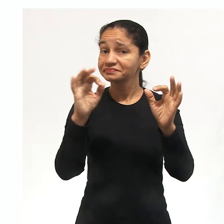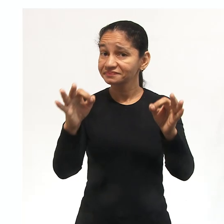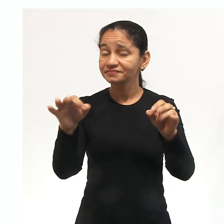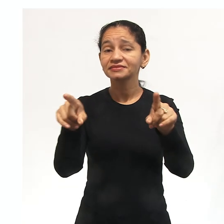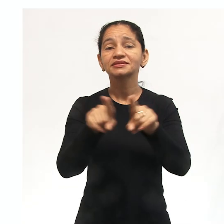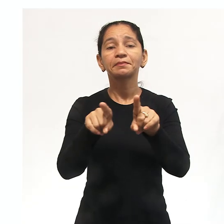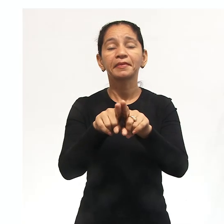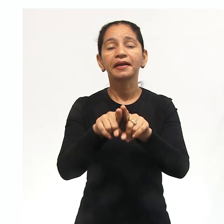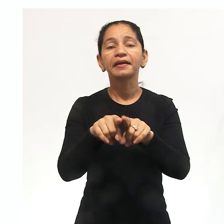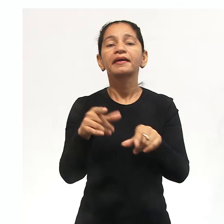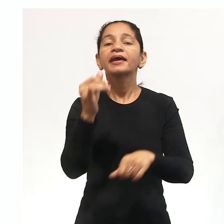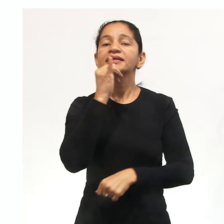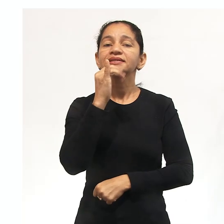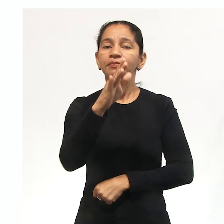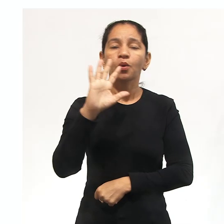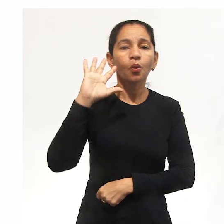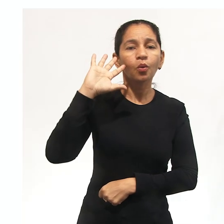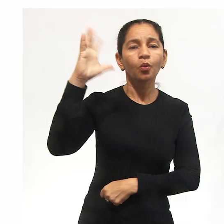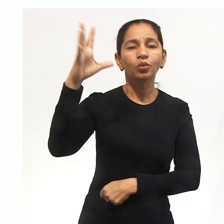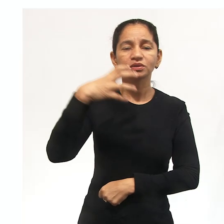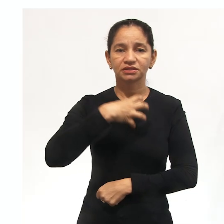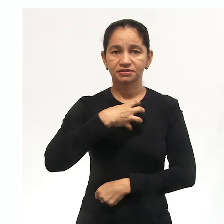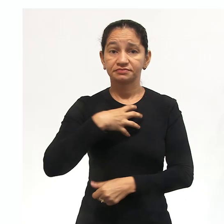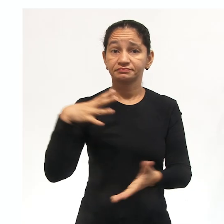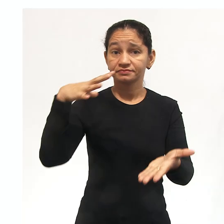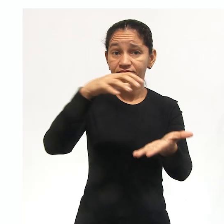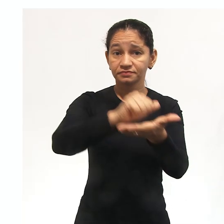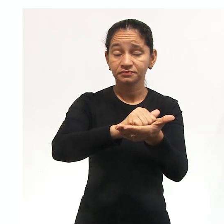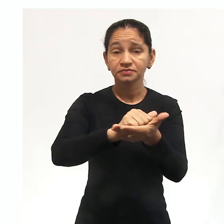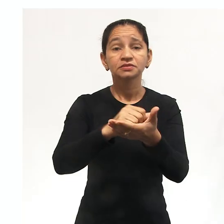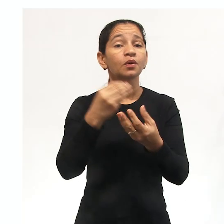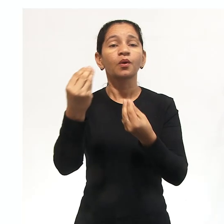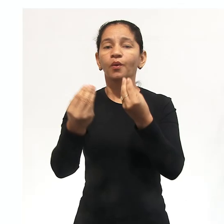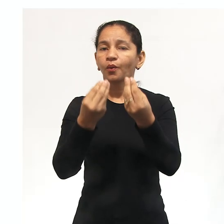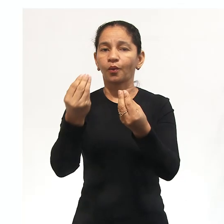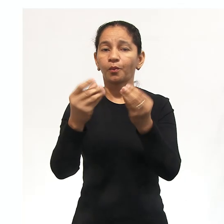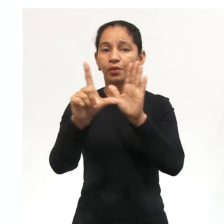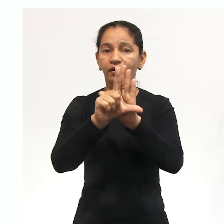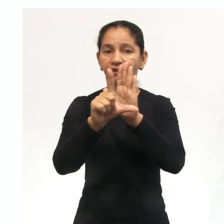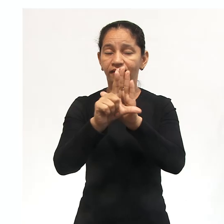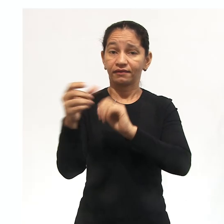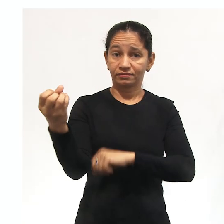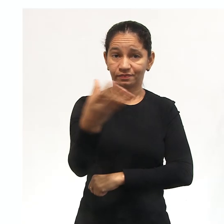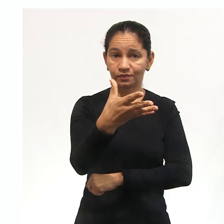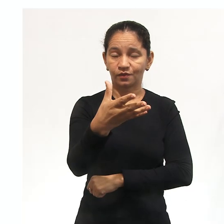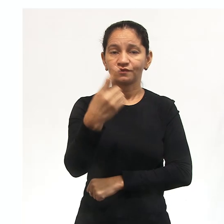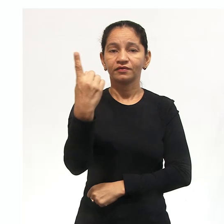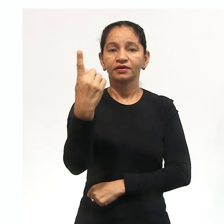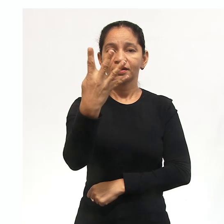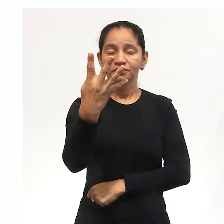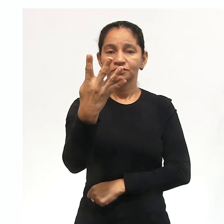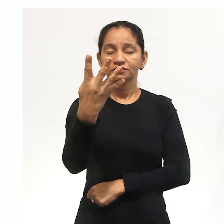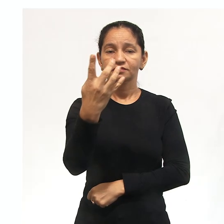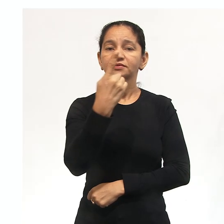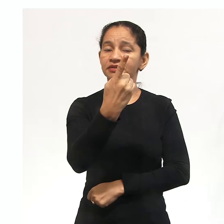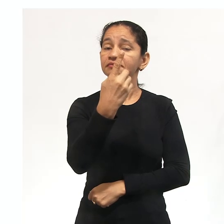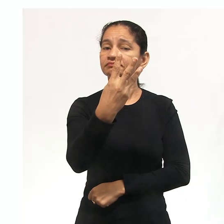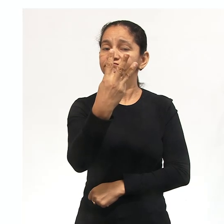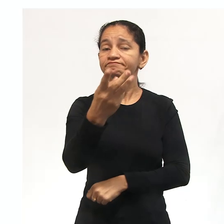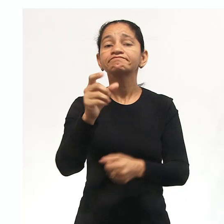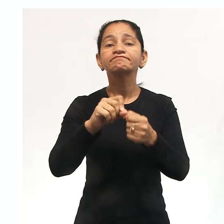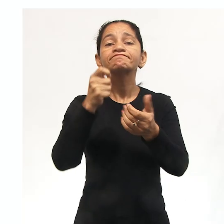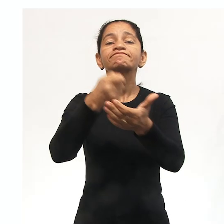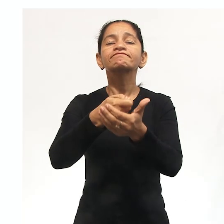Para que ocorra, portanto, um sistema de registro de preço, a nova lei de licitações, a Lei